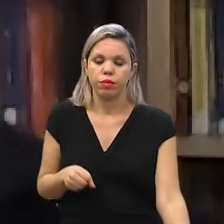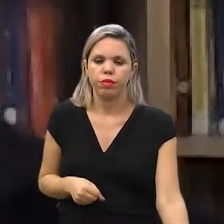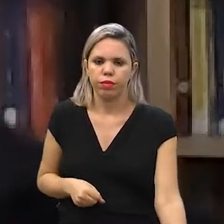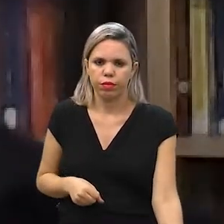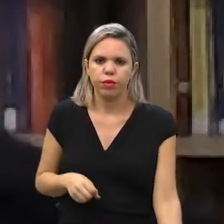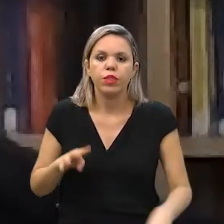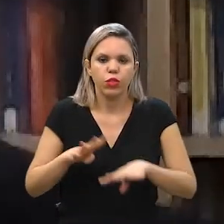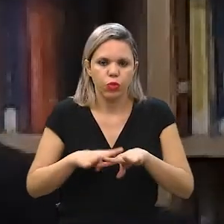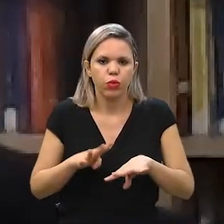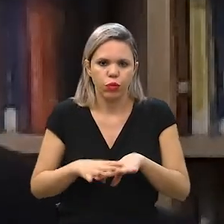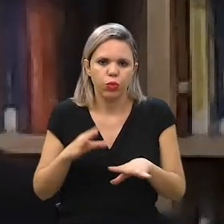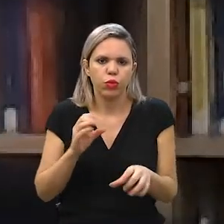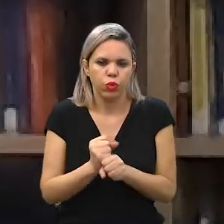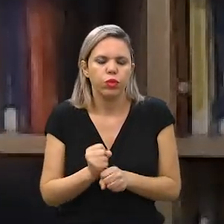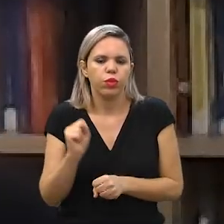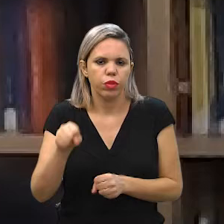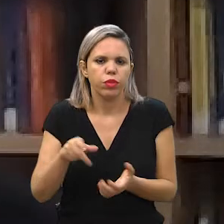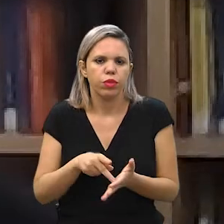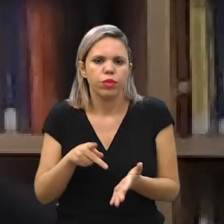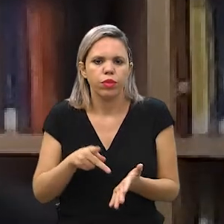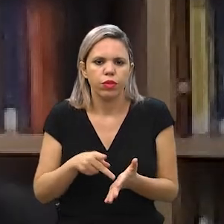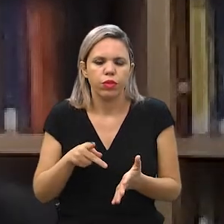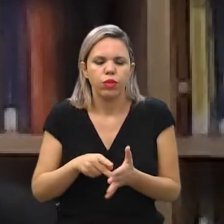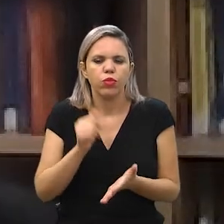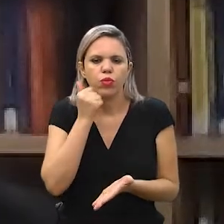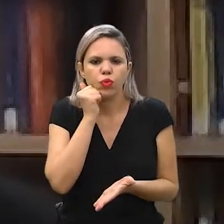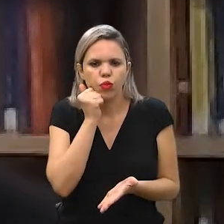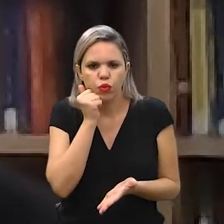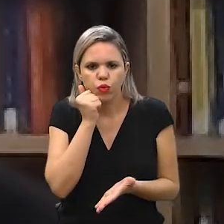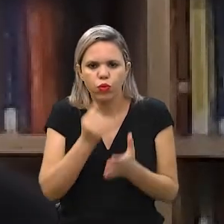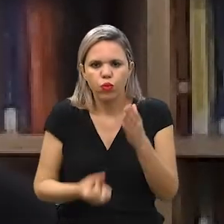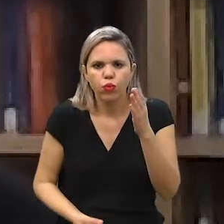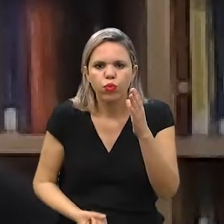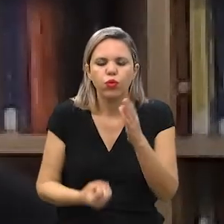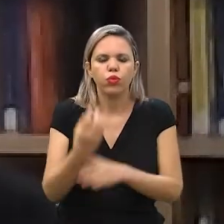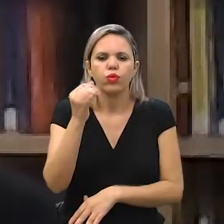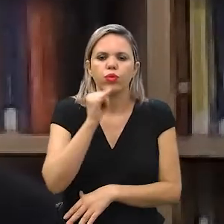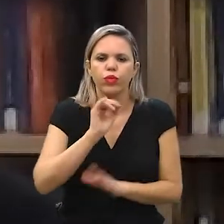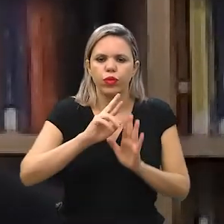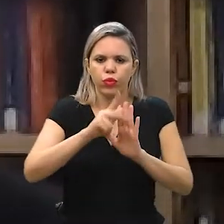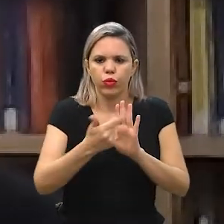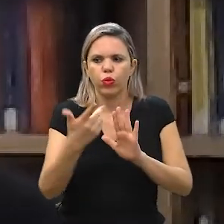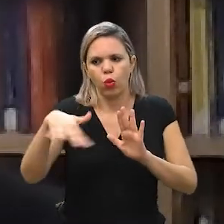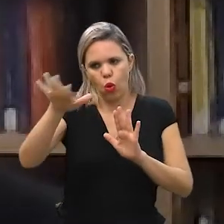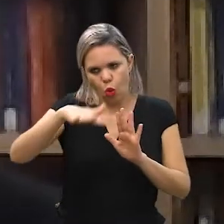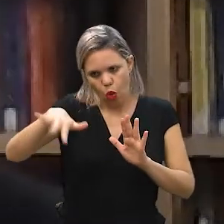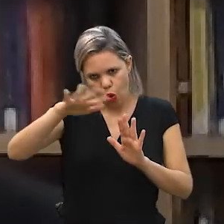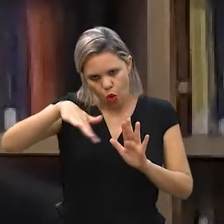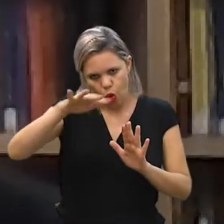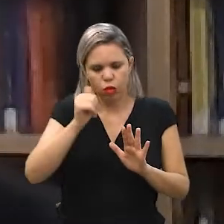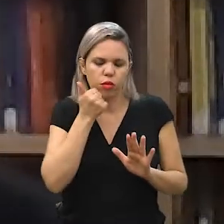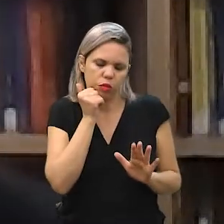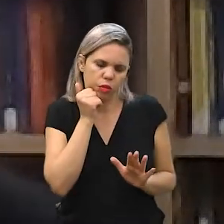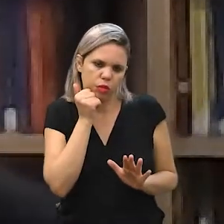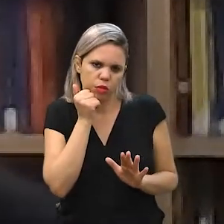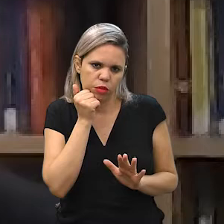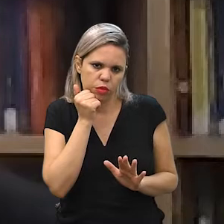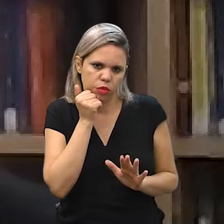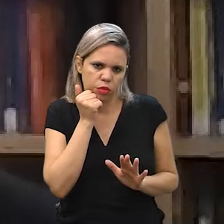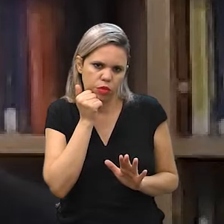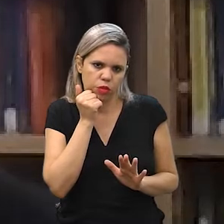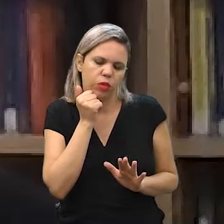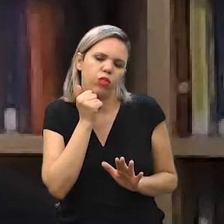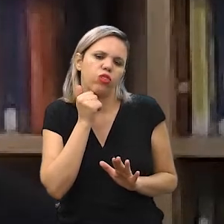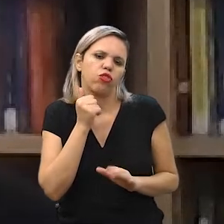A matemática, na verdade, é a ciência precursora, eu diria, de várias outras ciências, profissões,